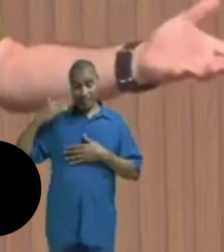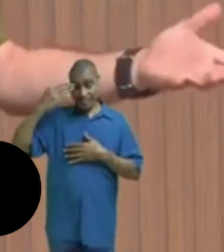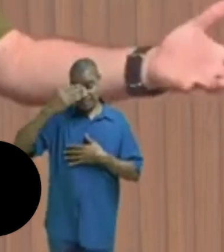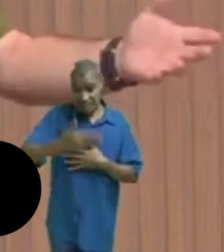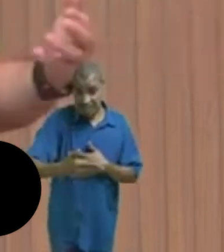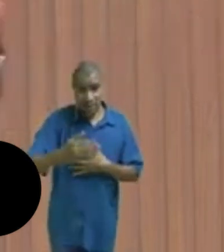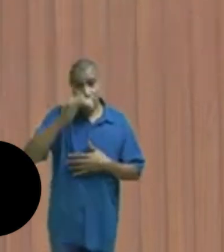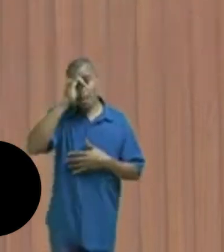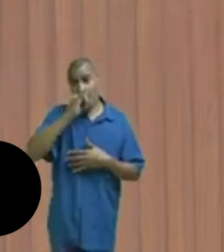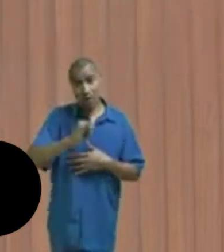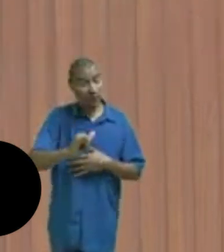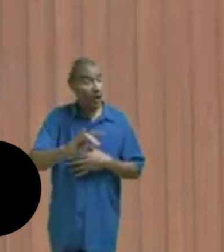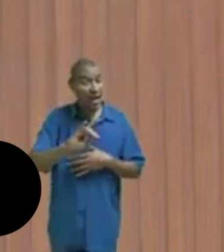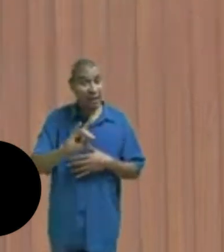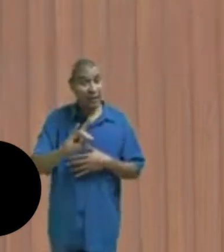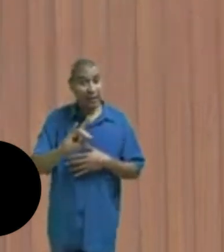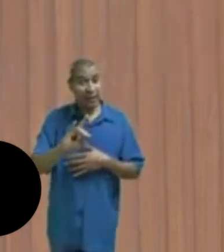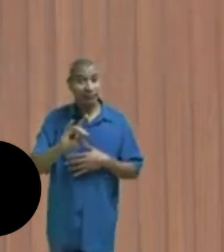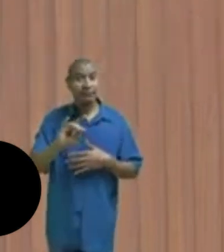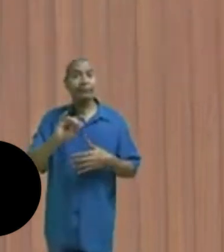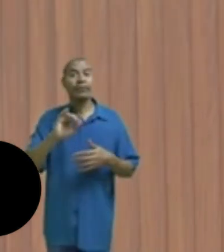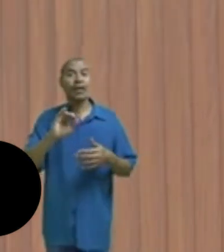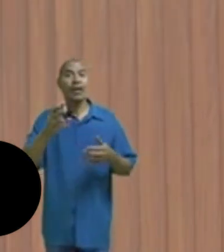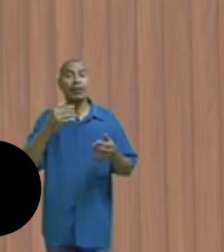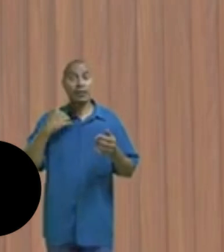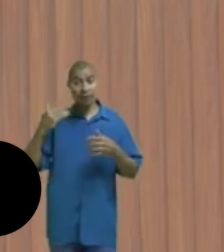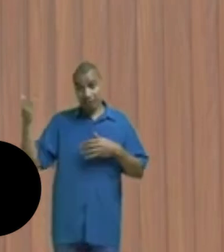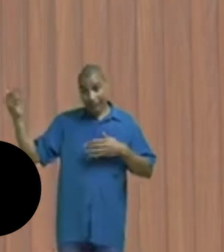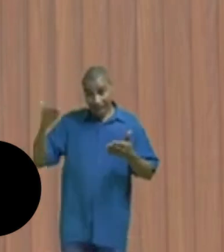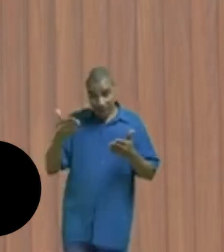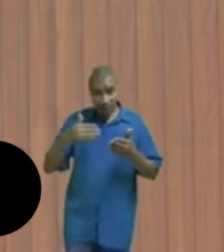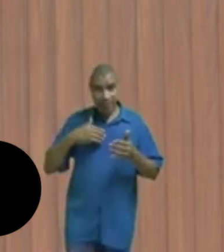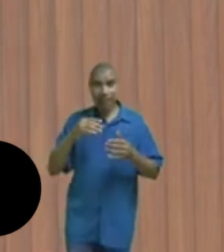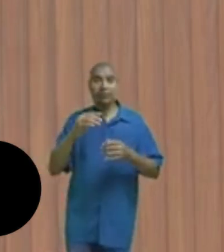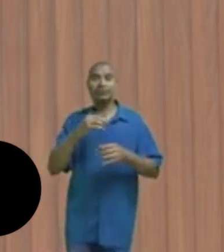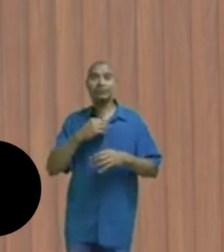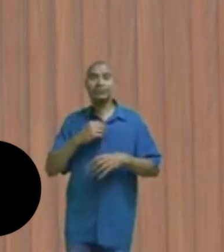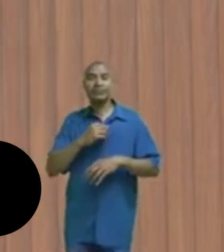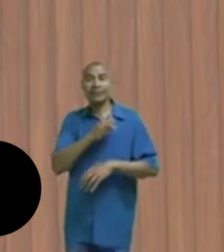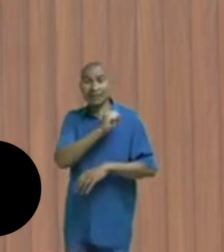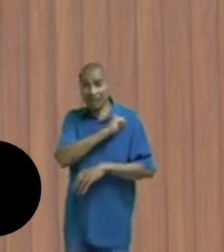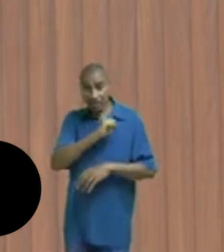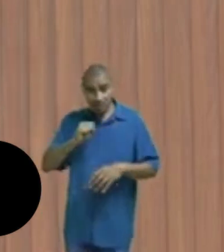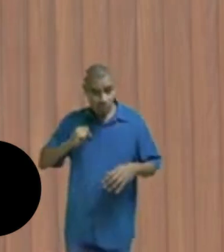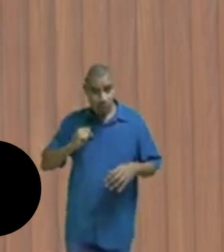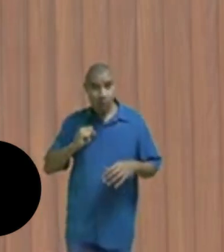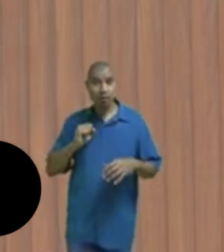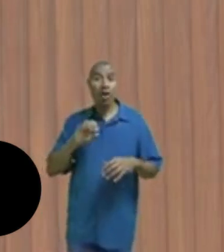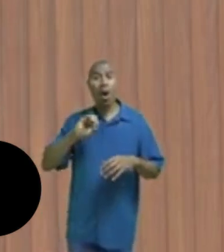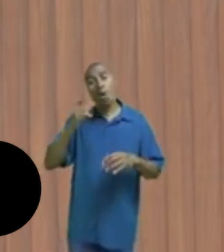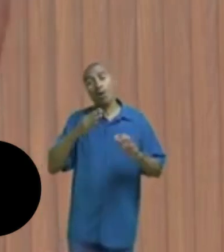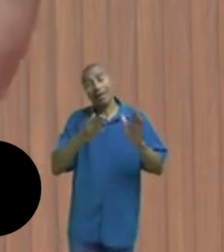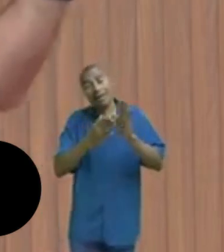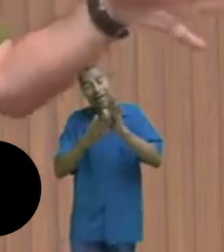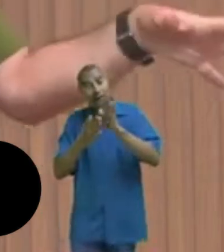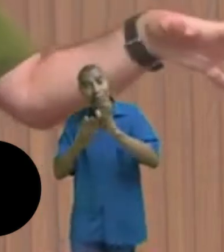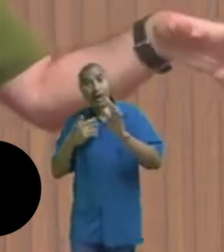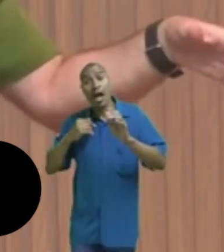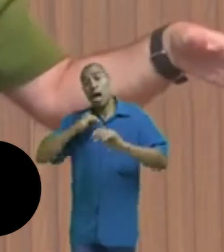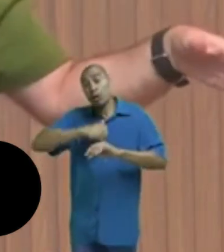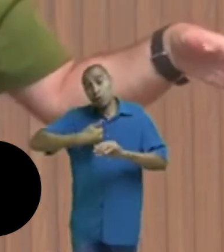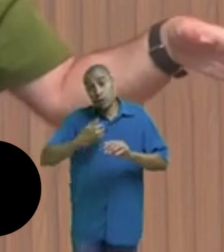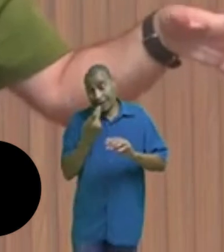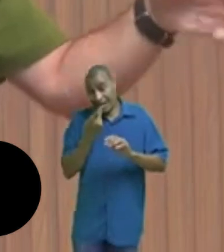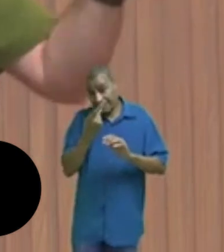Antigo Testamento, ou de um sacerdote, ou de um levita, como João faz questão de destacar desde o primeiro capítulo